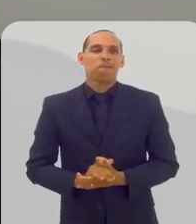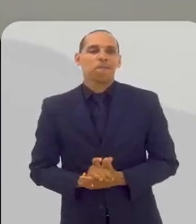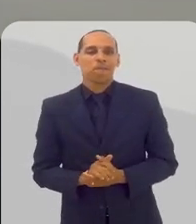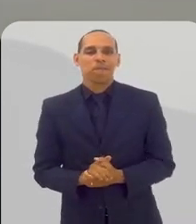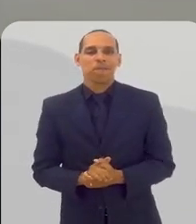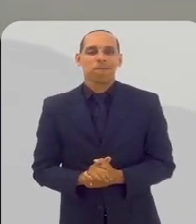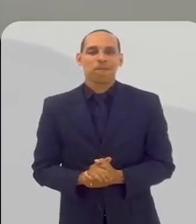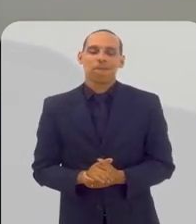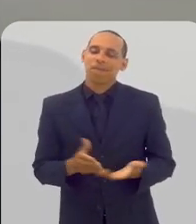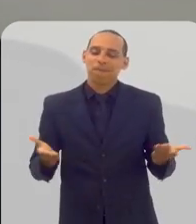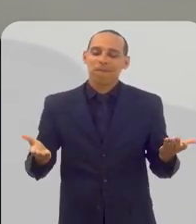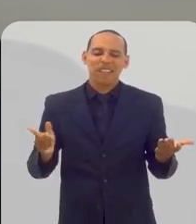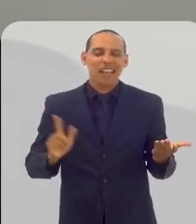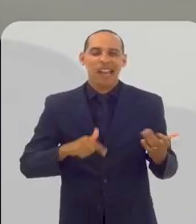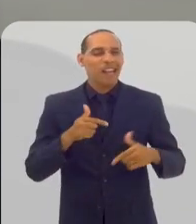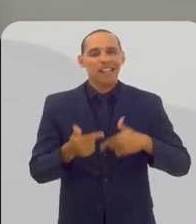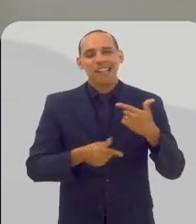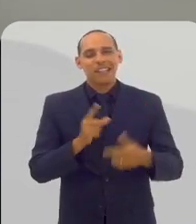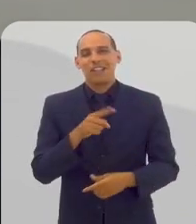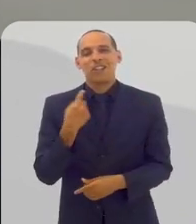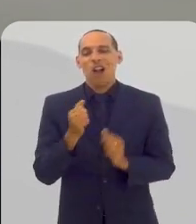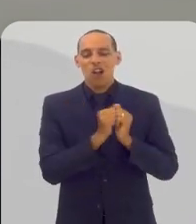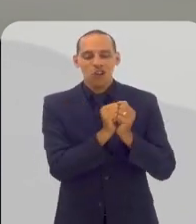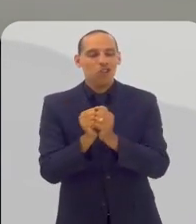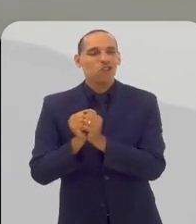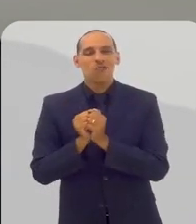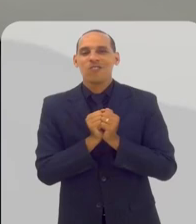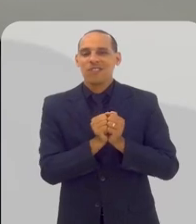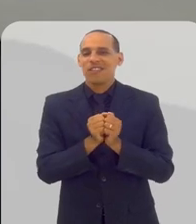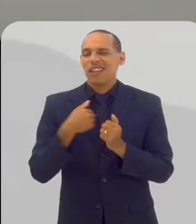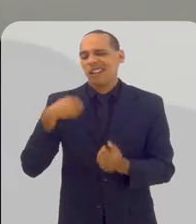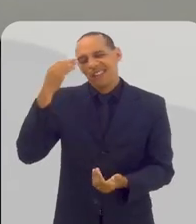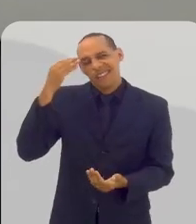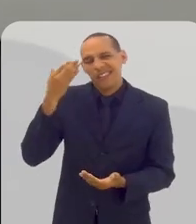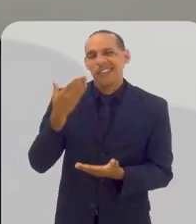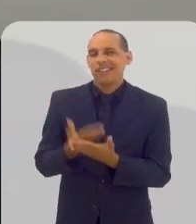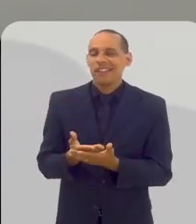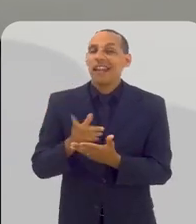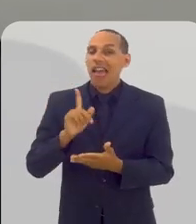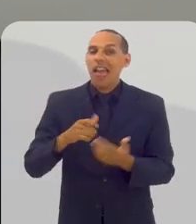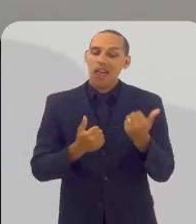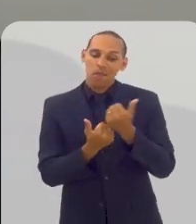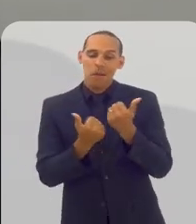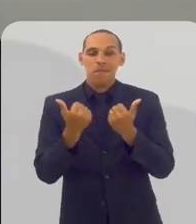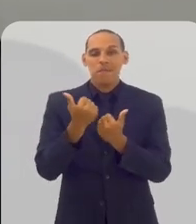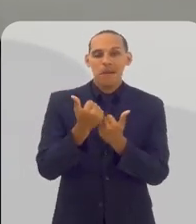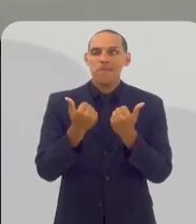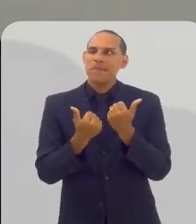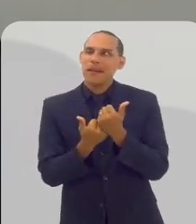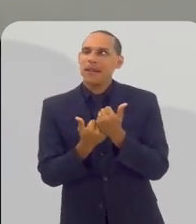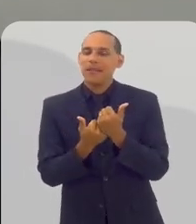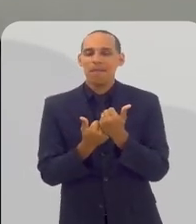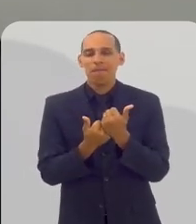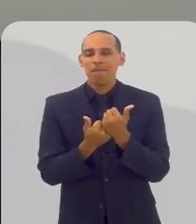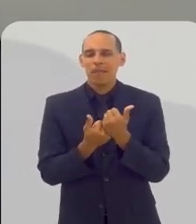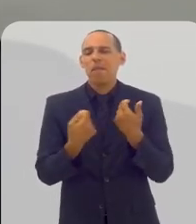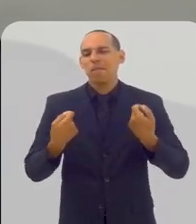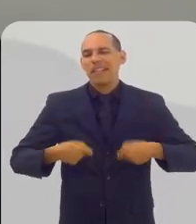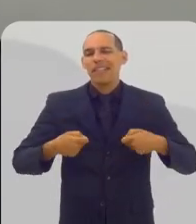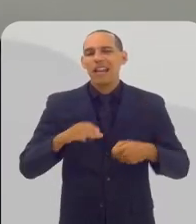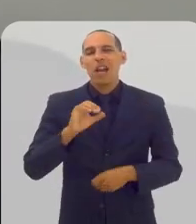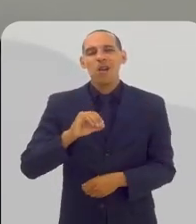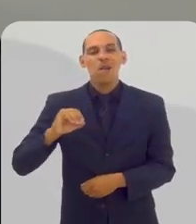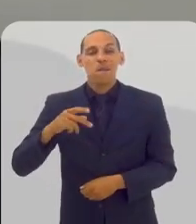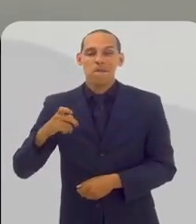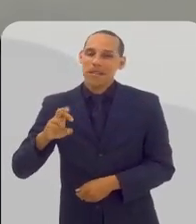Rio de Janeiro né E e esse é um trabalho é um trabalho conjunto é um trabalho que eu acredito muito que eu trabalho copeira não